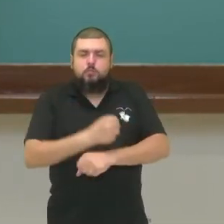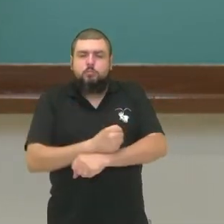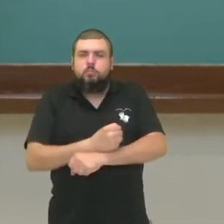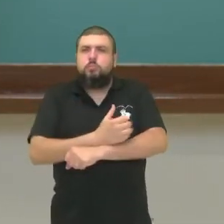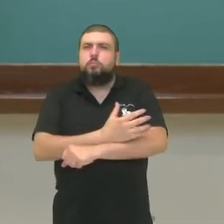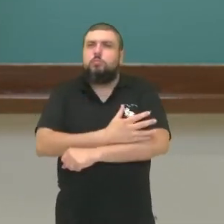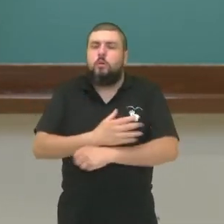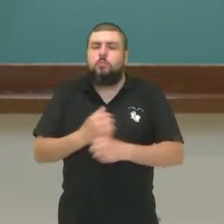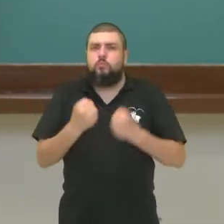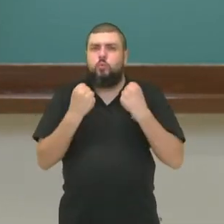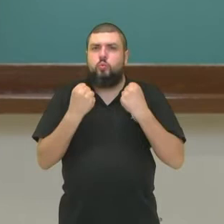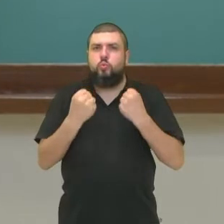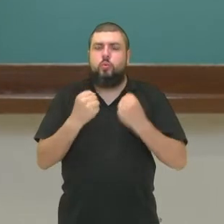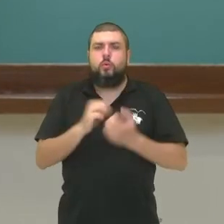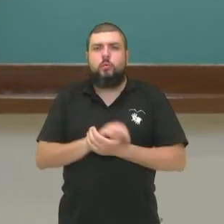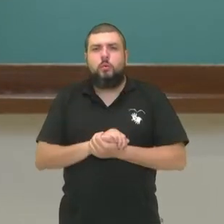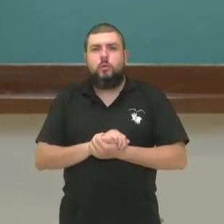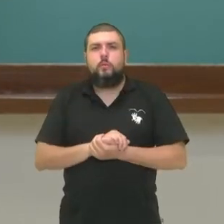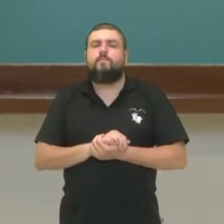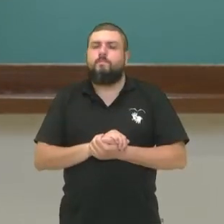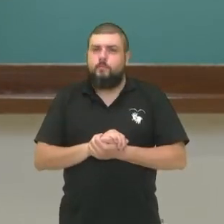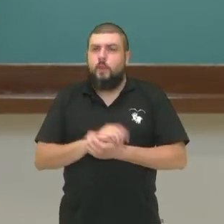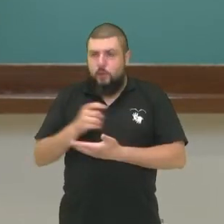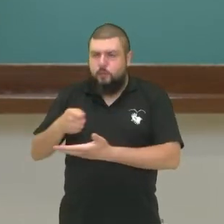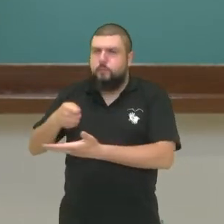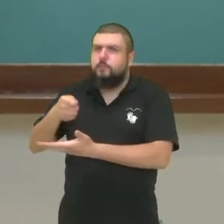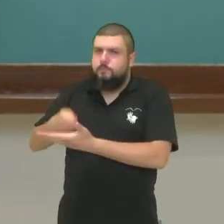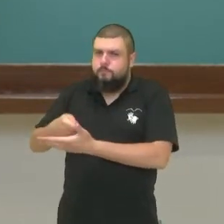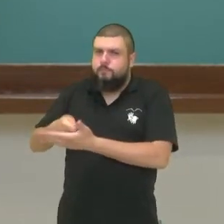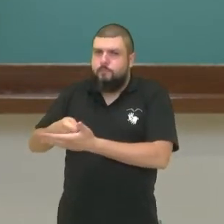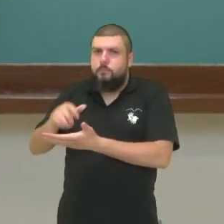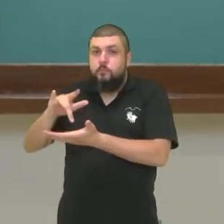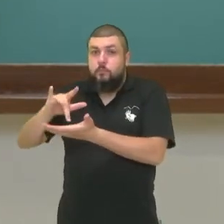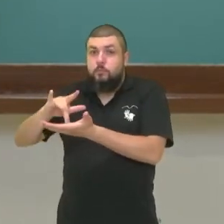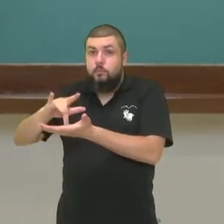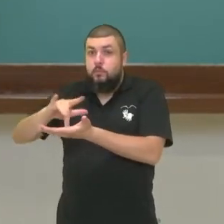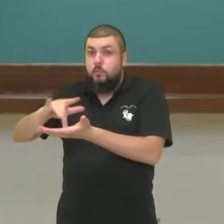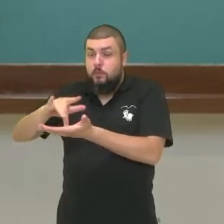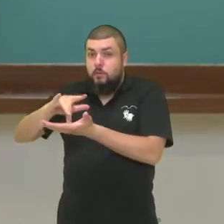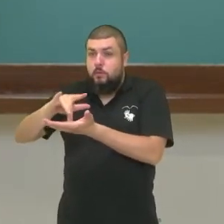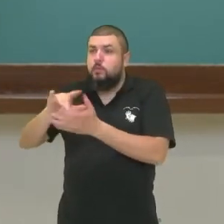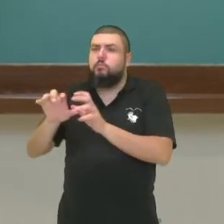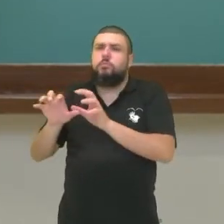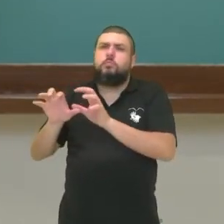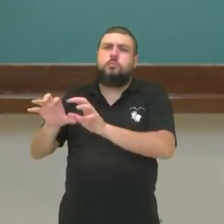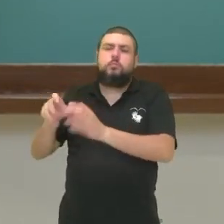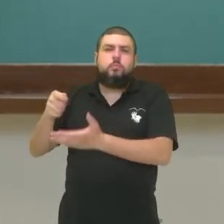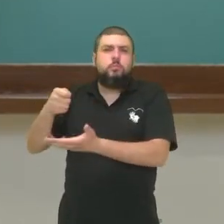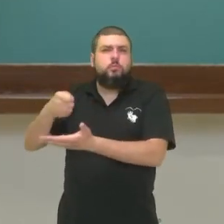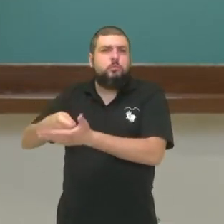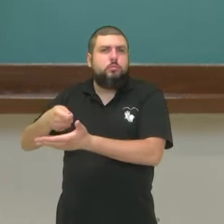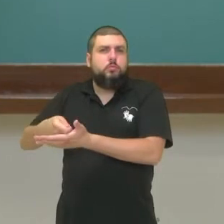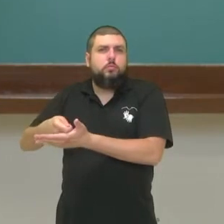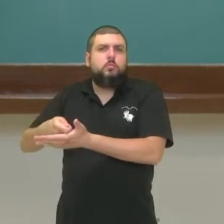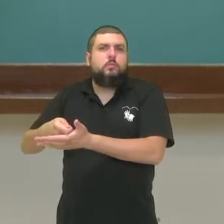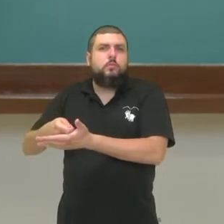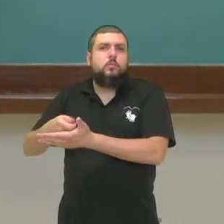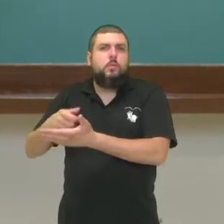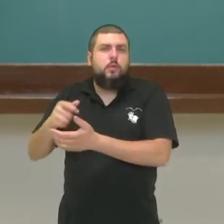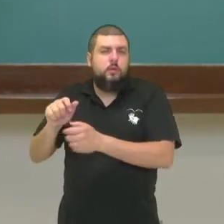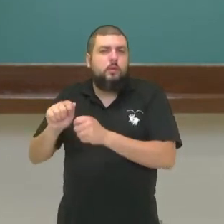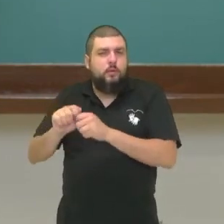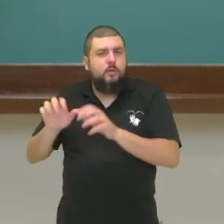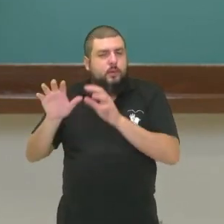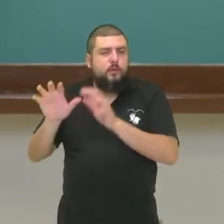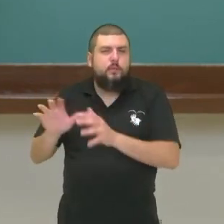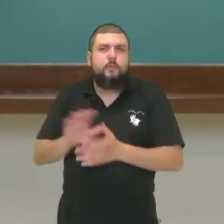vocês terem uma ideia da exigência que essa dança do balé, né, faz, né,